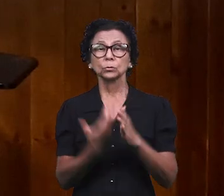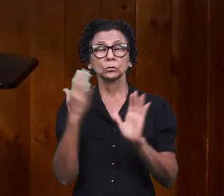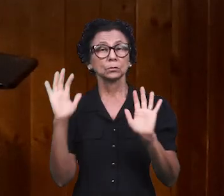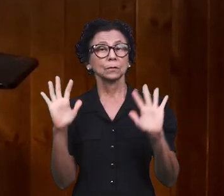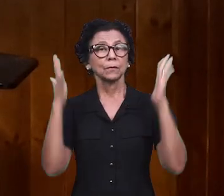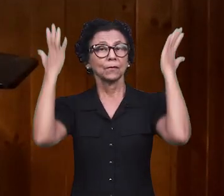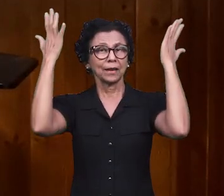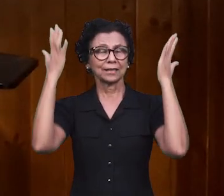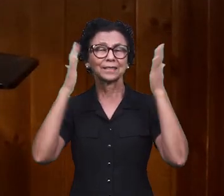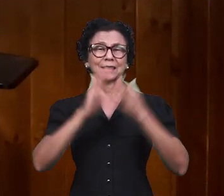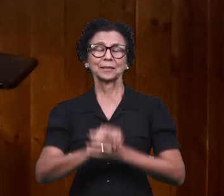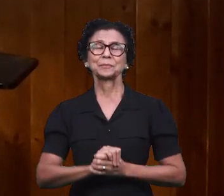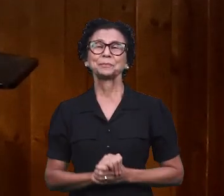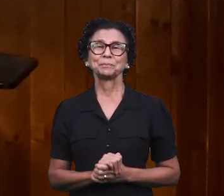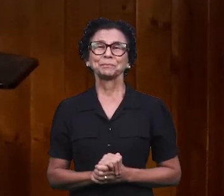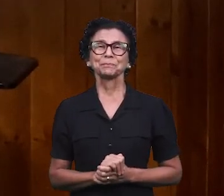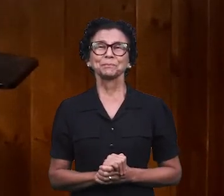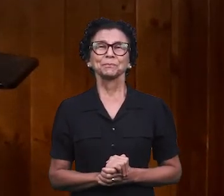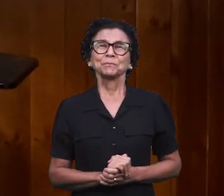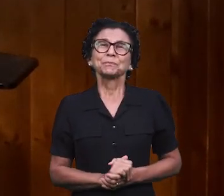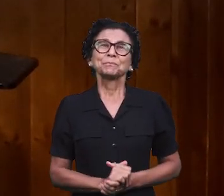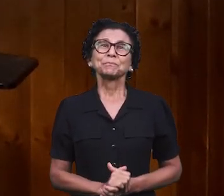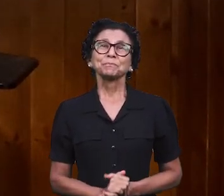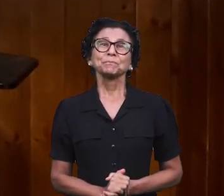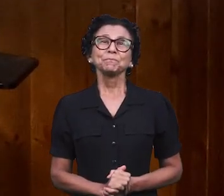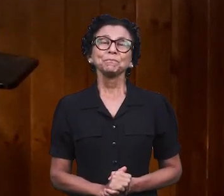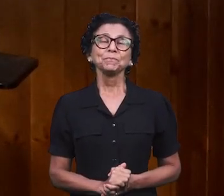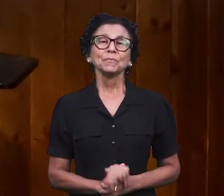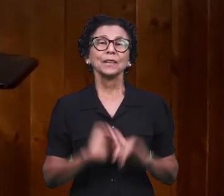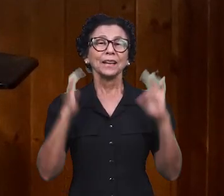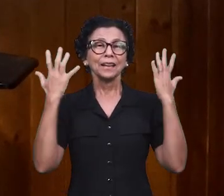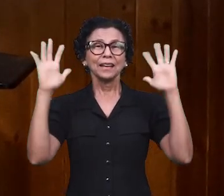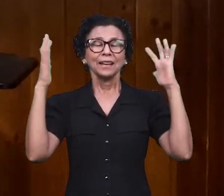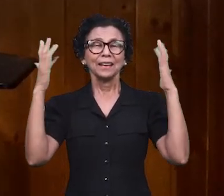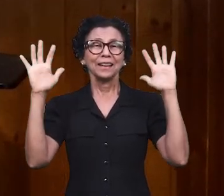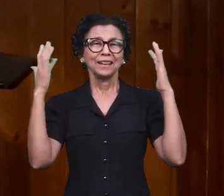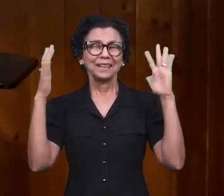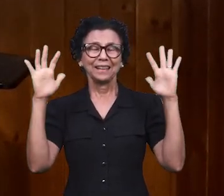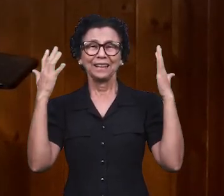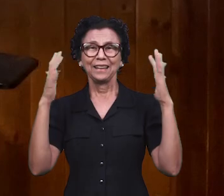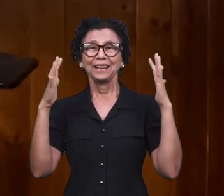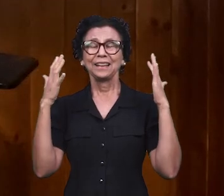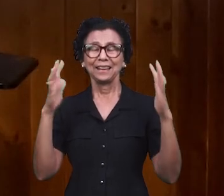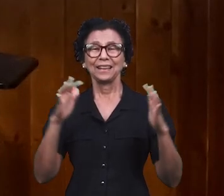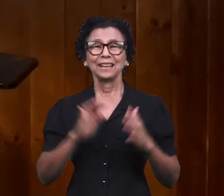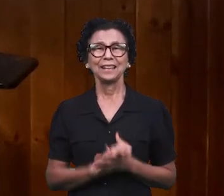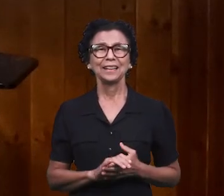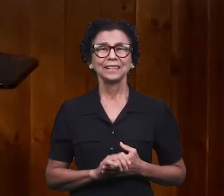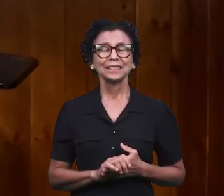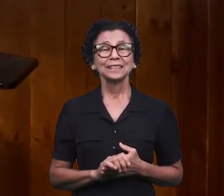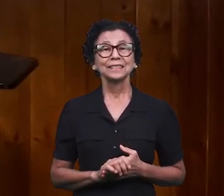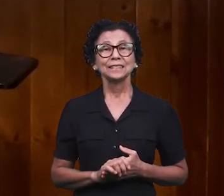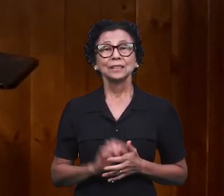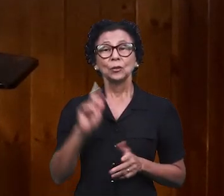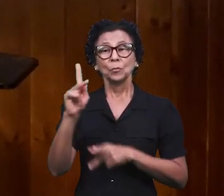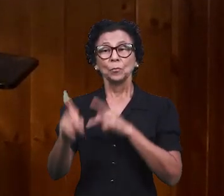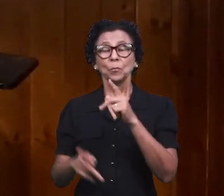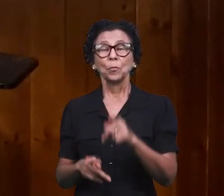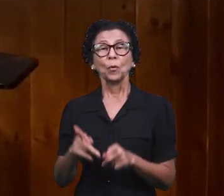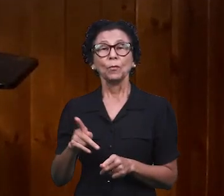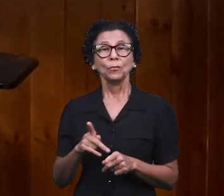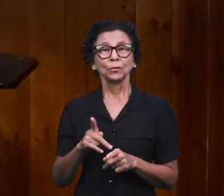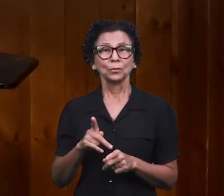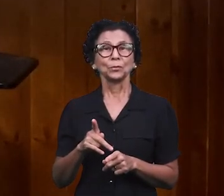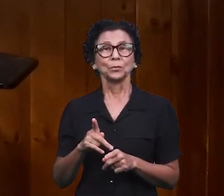festa. Essa festa, meus irmãos, é uma comemoração de salvação dos judeus lá no